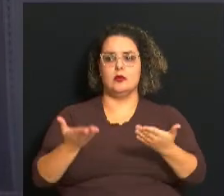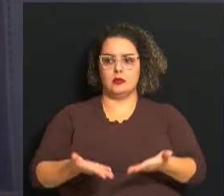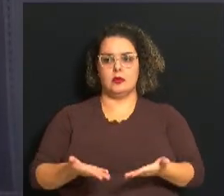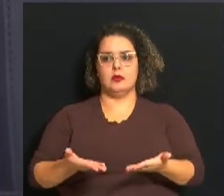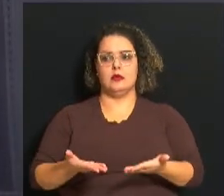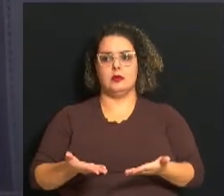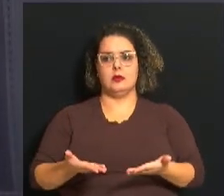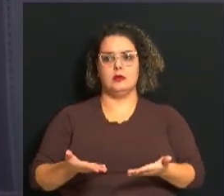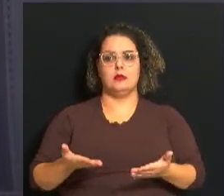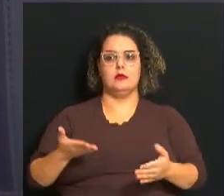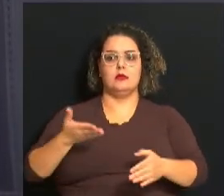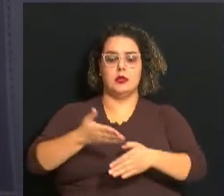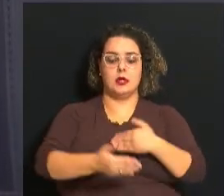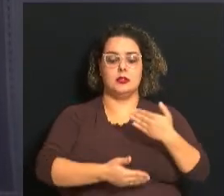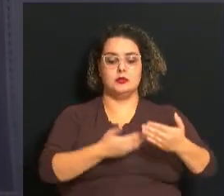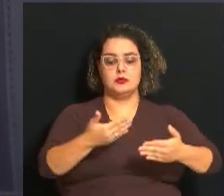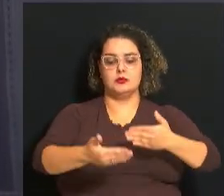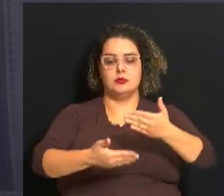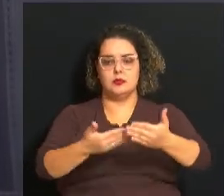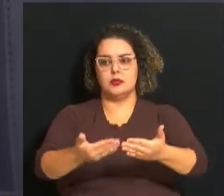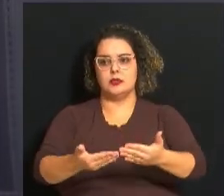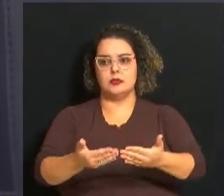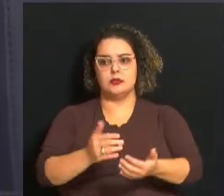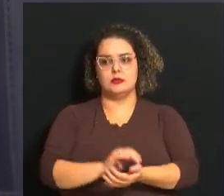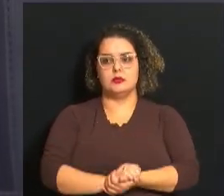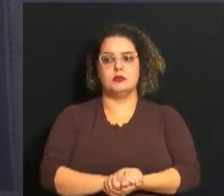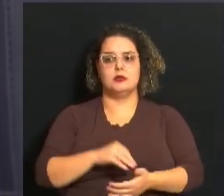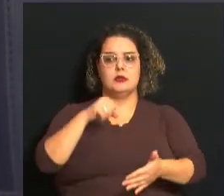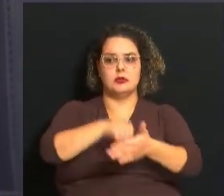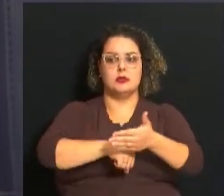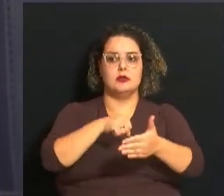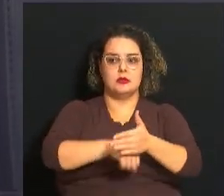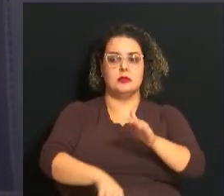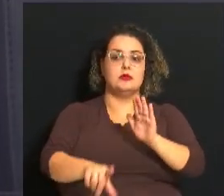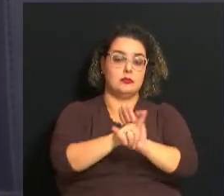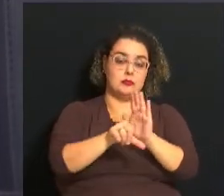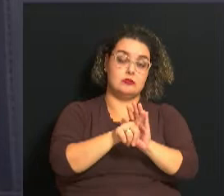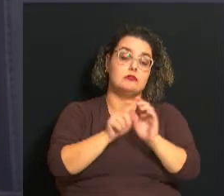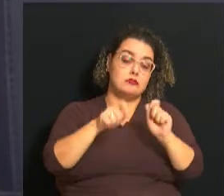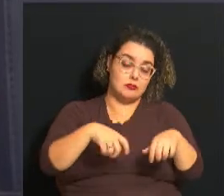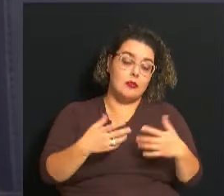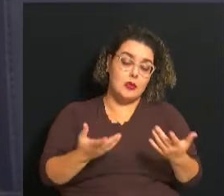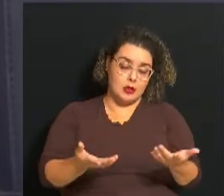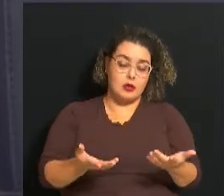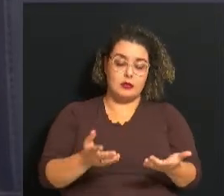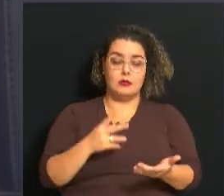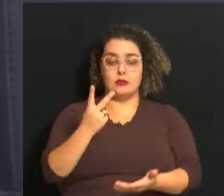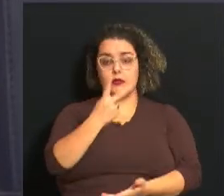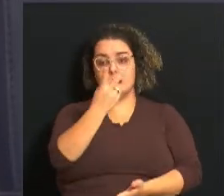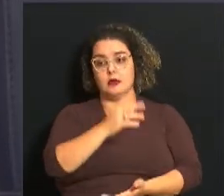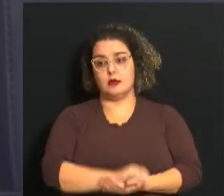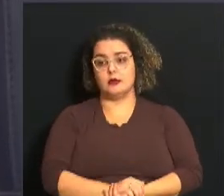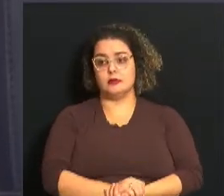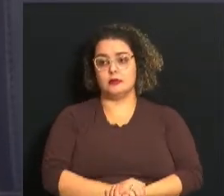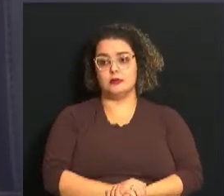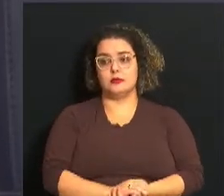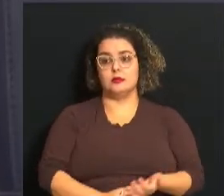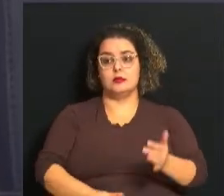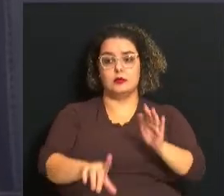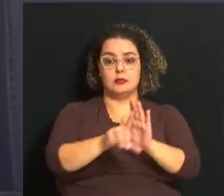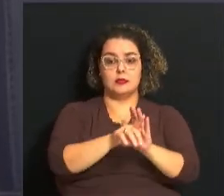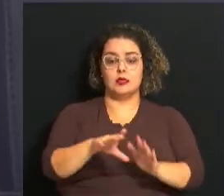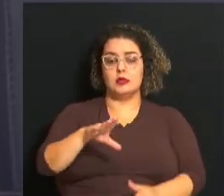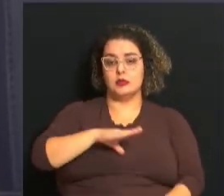entrar no processo né que é o que a luta tem que fazer a lei valer né então a lei tá lá uma lei municipal